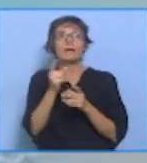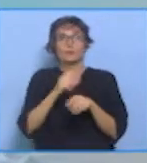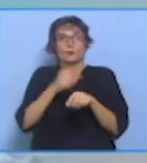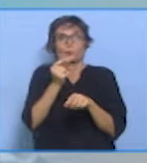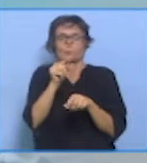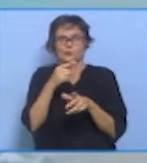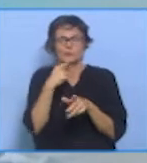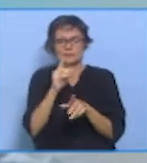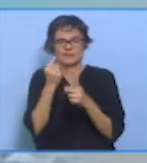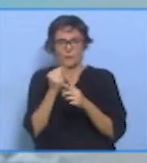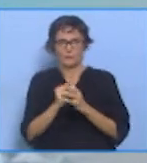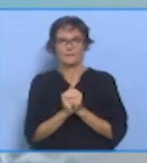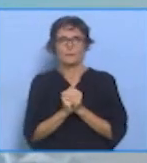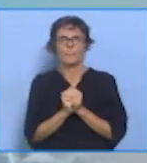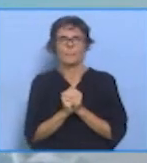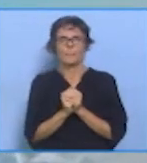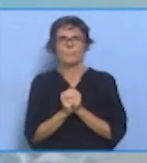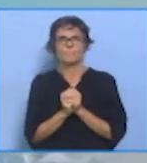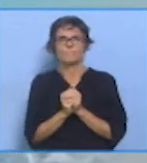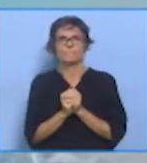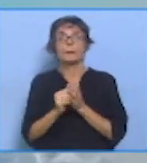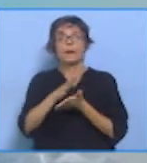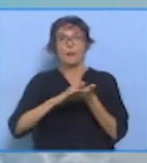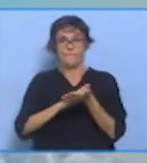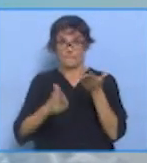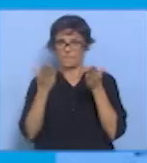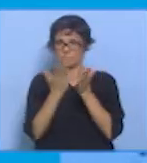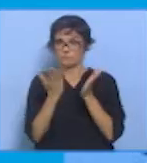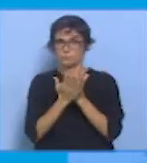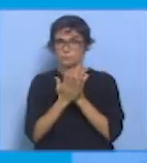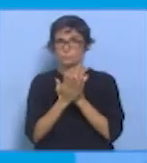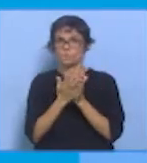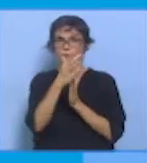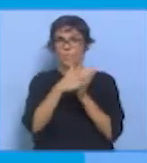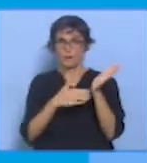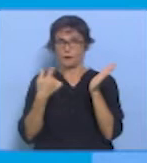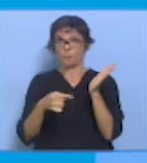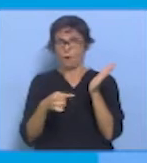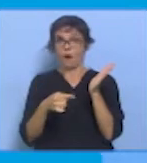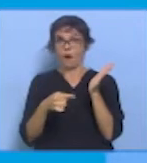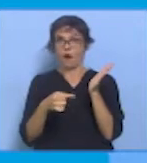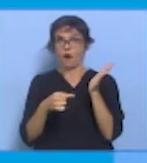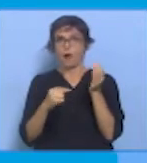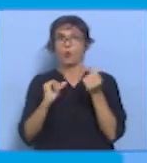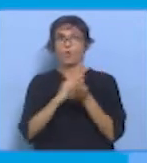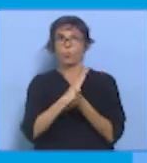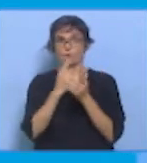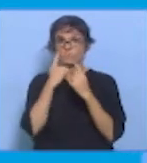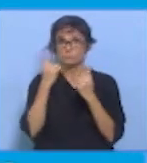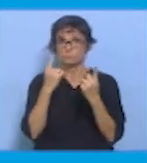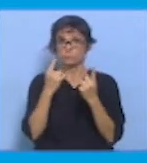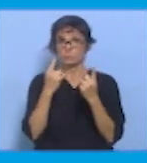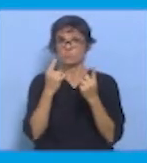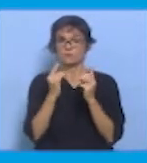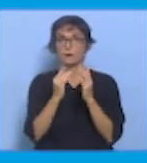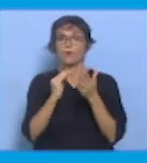investigação. É que a base de todo o estudo tem a ver com um artigo que ele publica numa revista que é a Rambler, que era uma revista